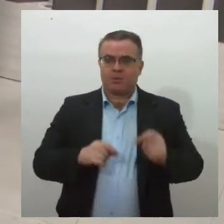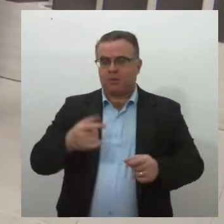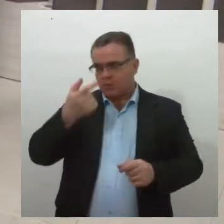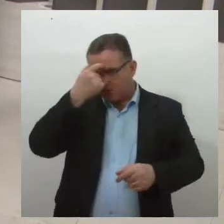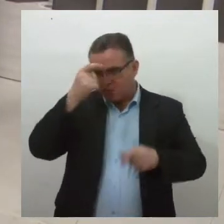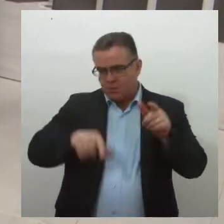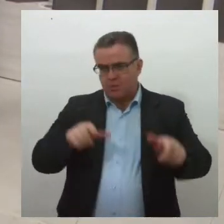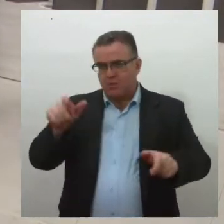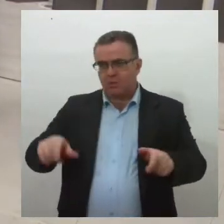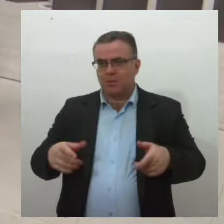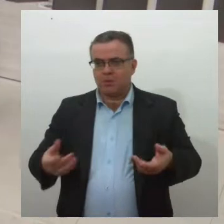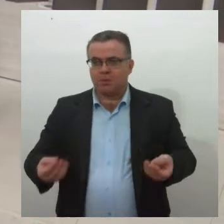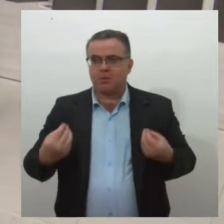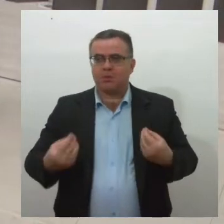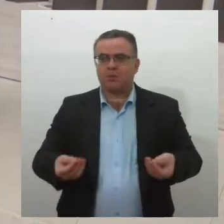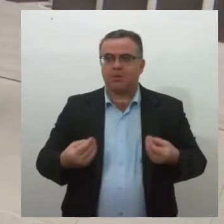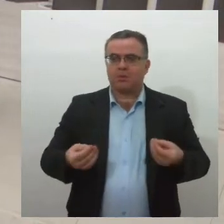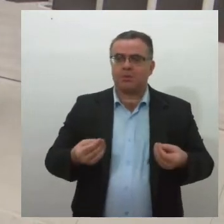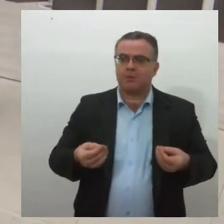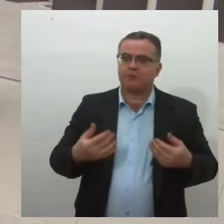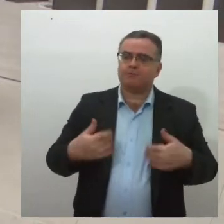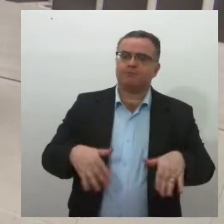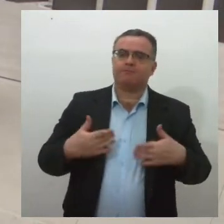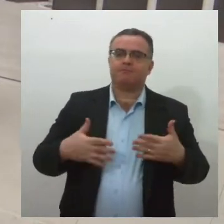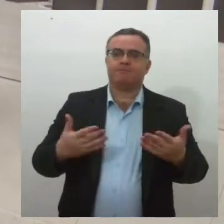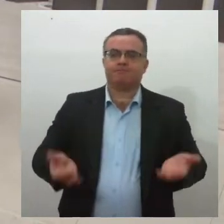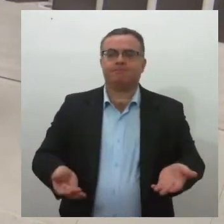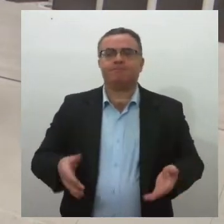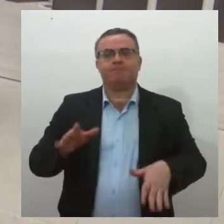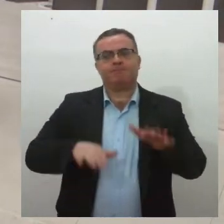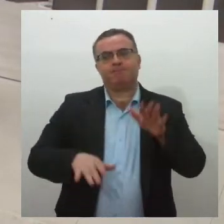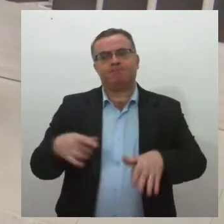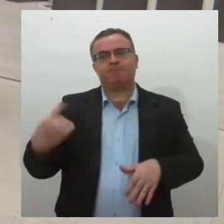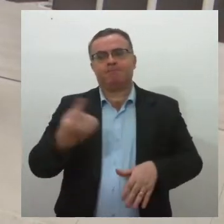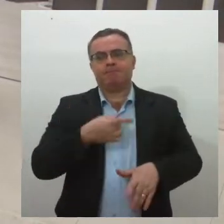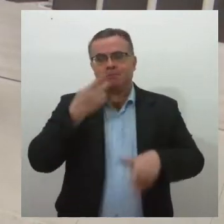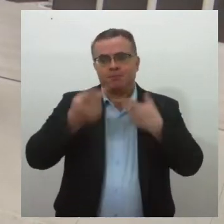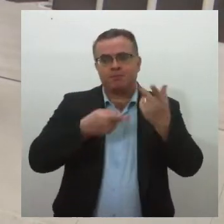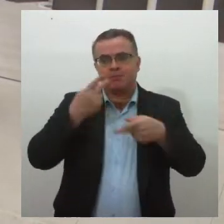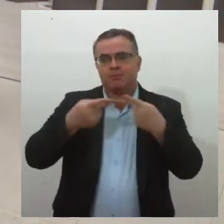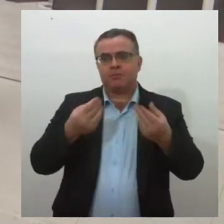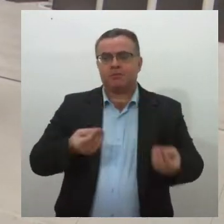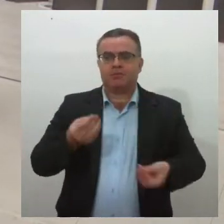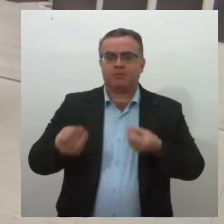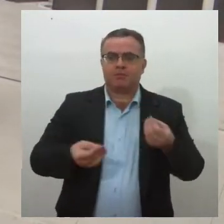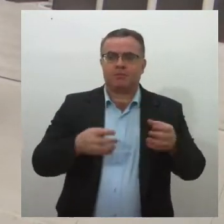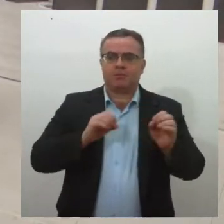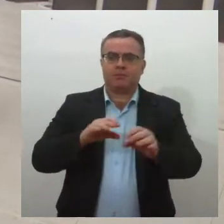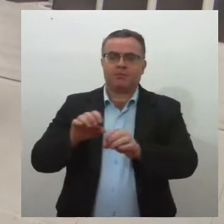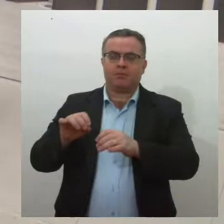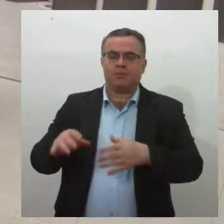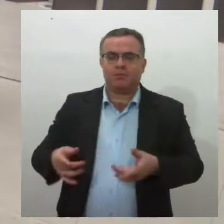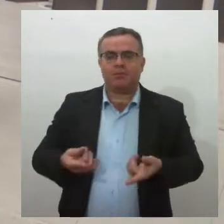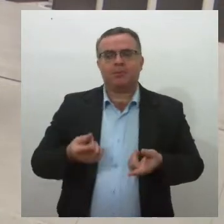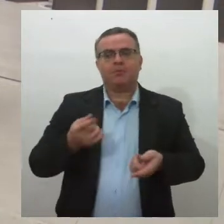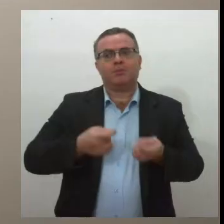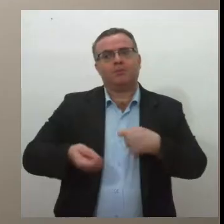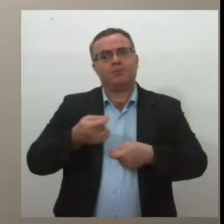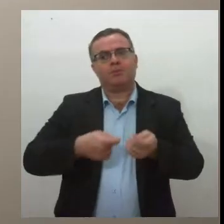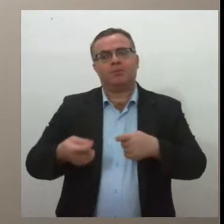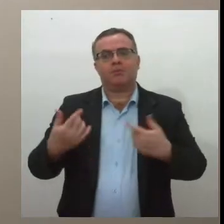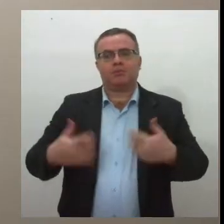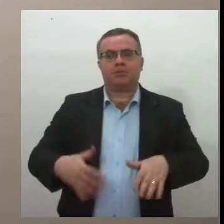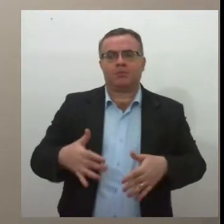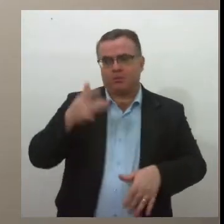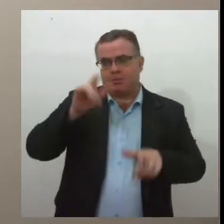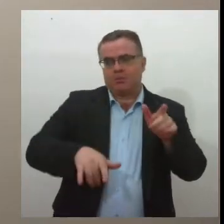consciência. Sim, sim. Às vezes quando a gente comenta sobre educação financeira, as pessoas